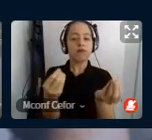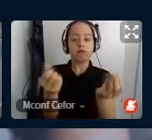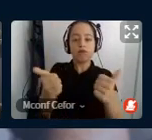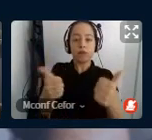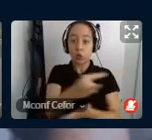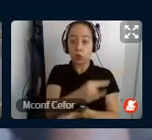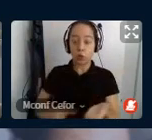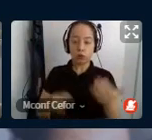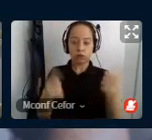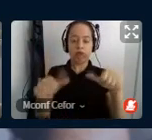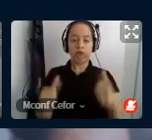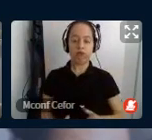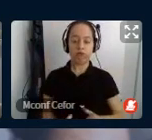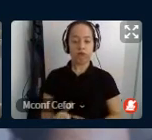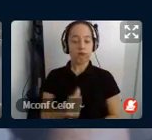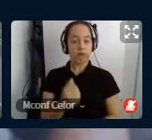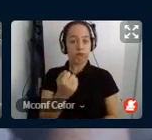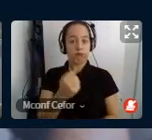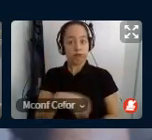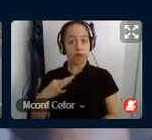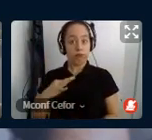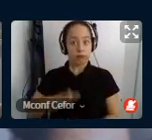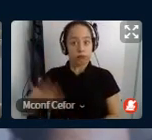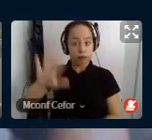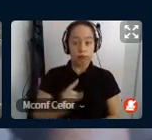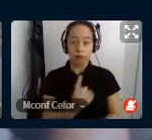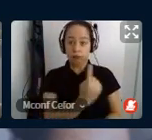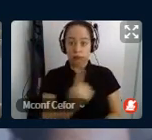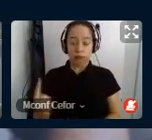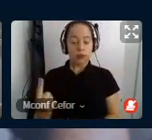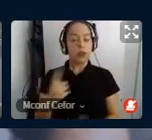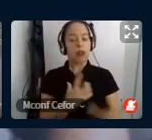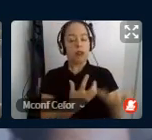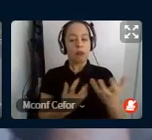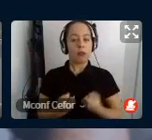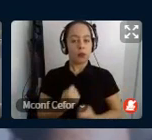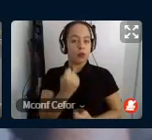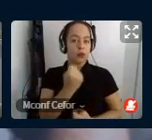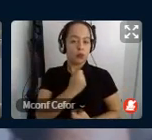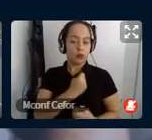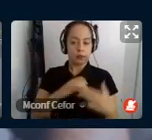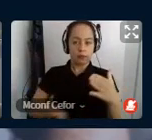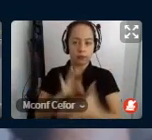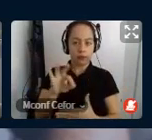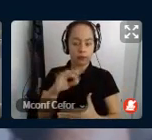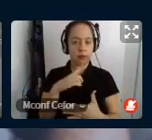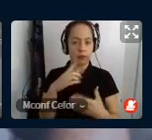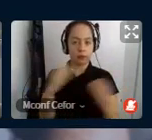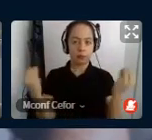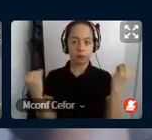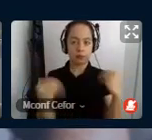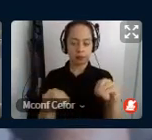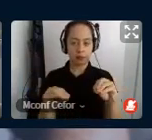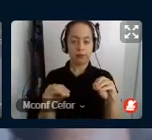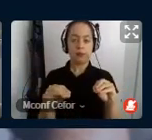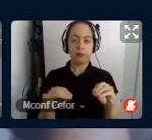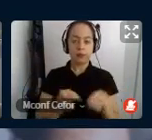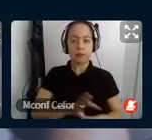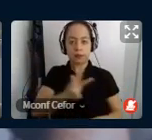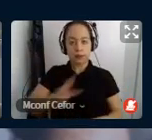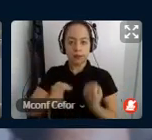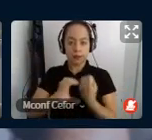documentação. Cada candidato recebeu um número para participação do sorteio, que foi divulgado no sítio do